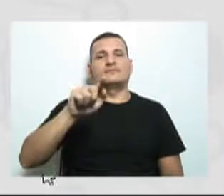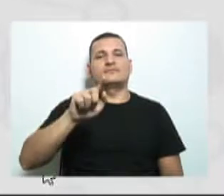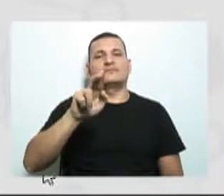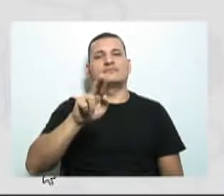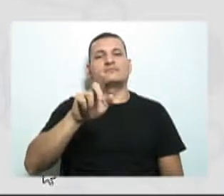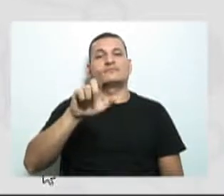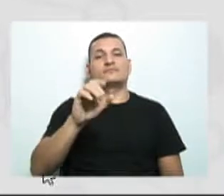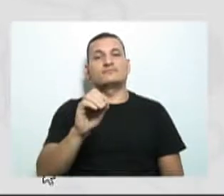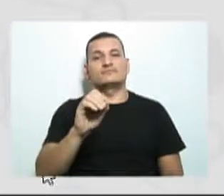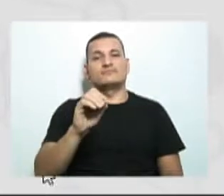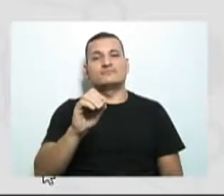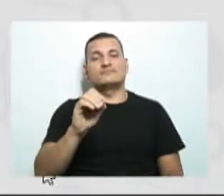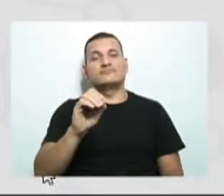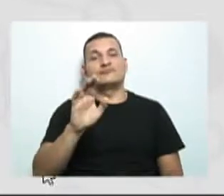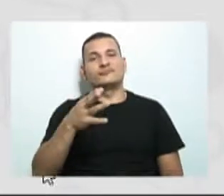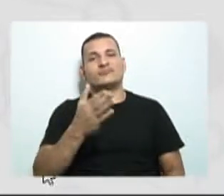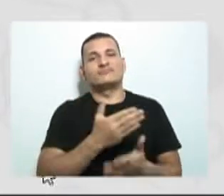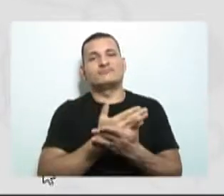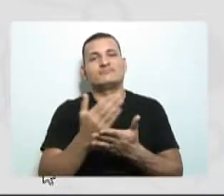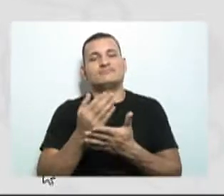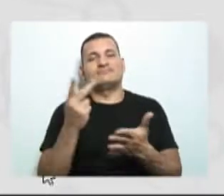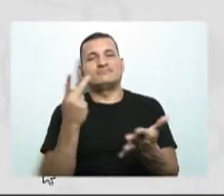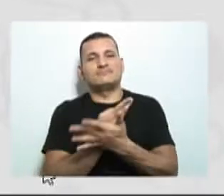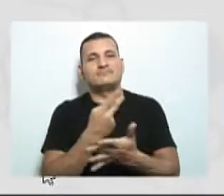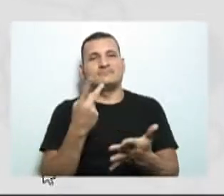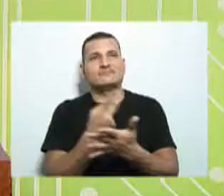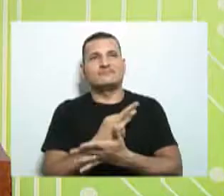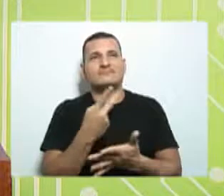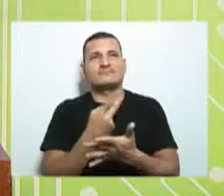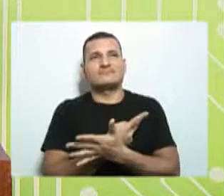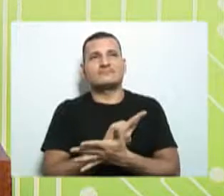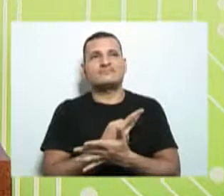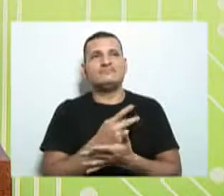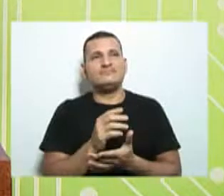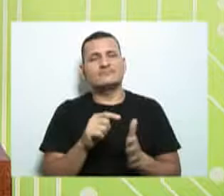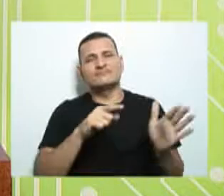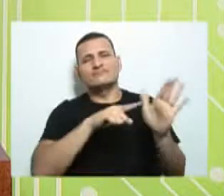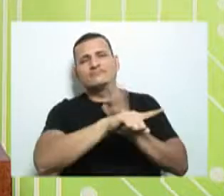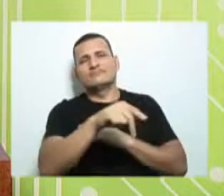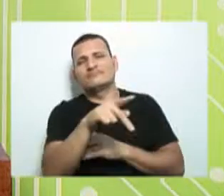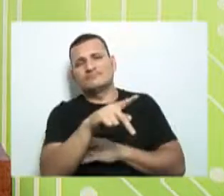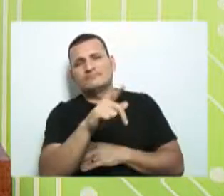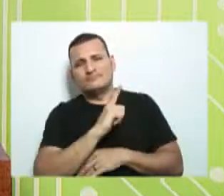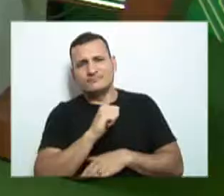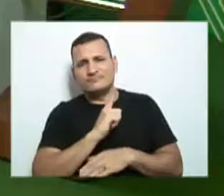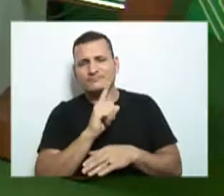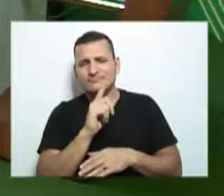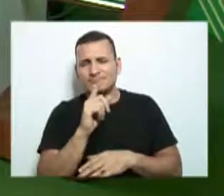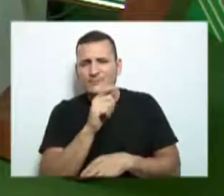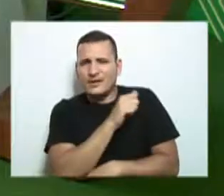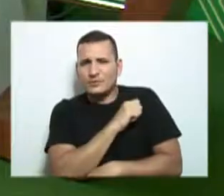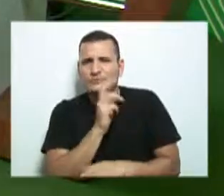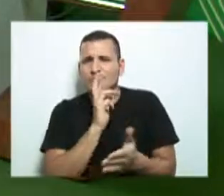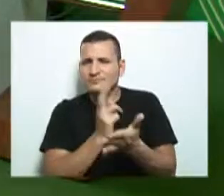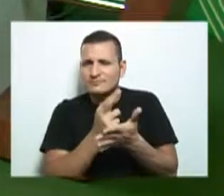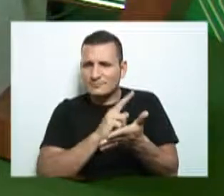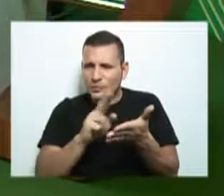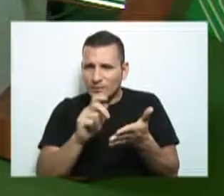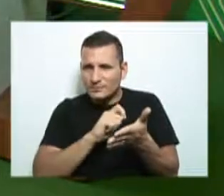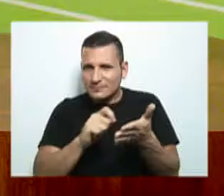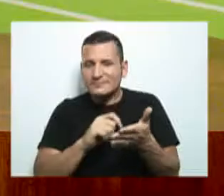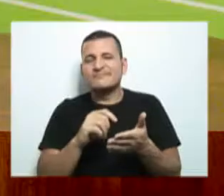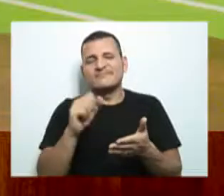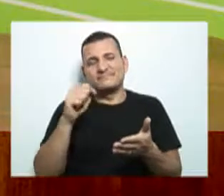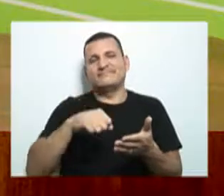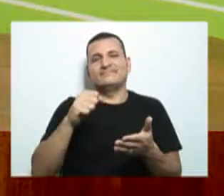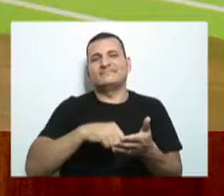aí, já acabou aquela oportunidade de conseguir fazer tudo corretamente. E aí, professora Regina, teve gente que escreveu o nome no quadrado abaixo? Teve,